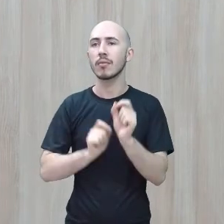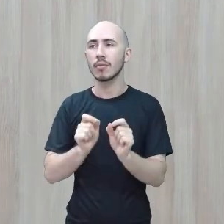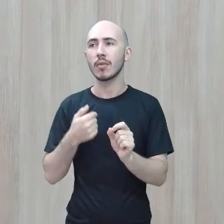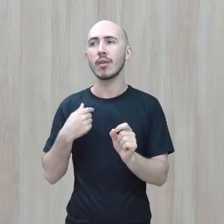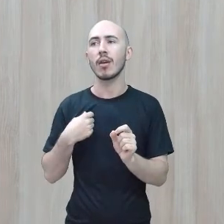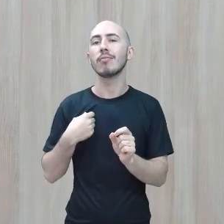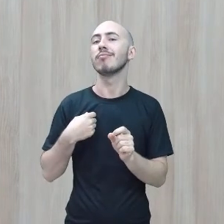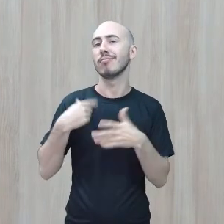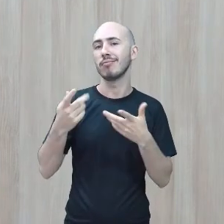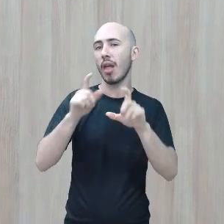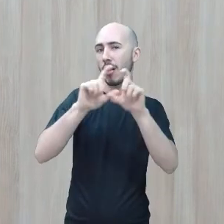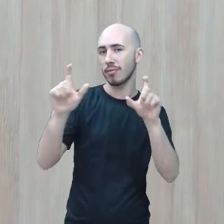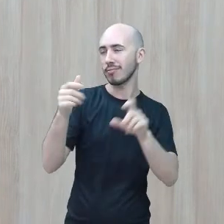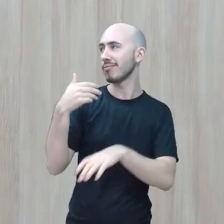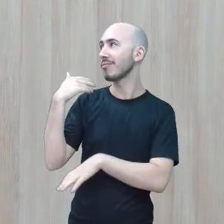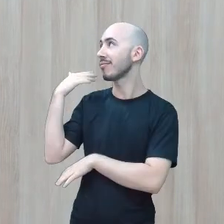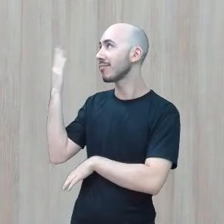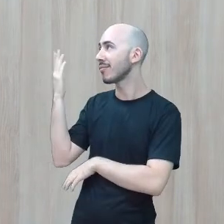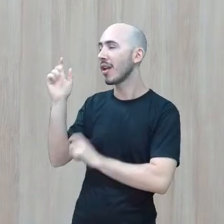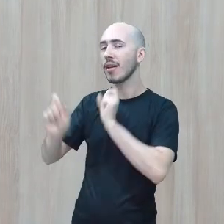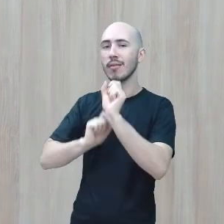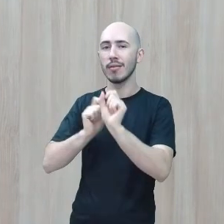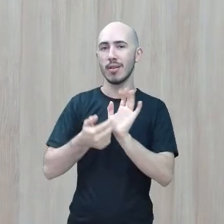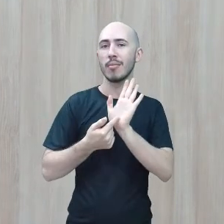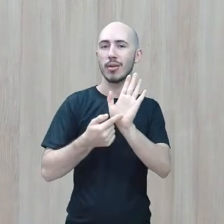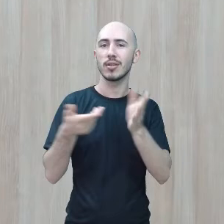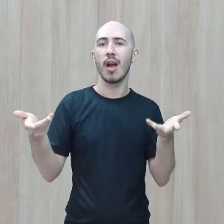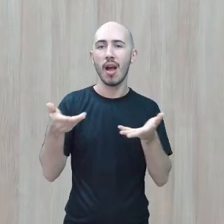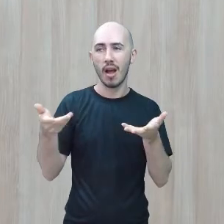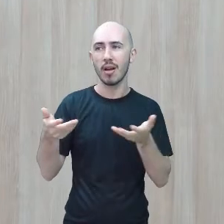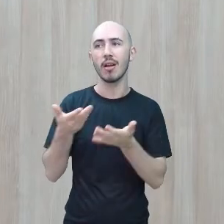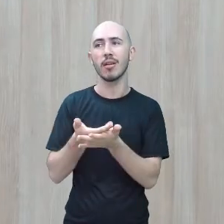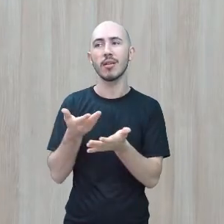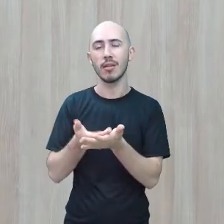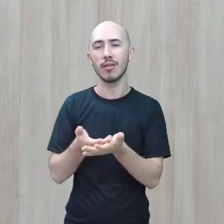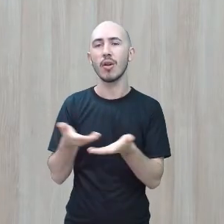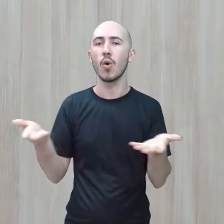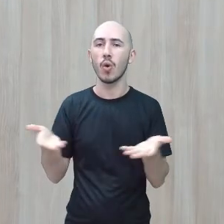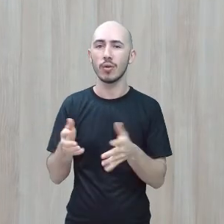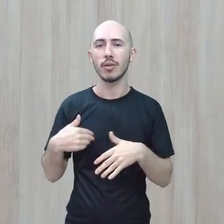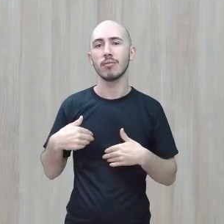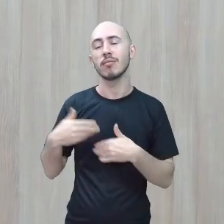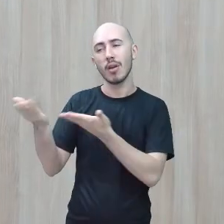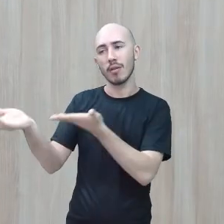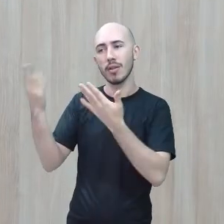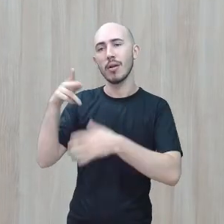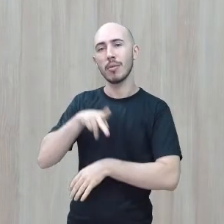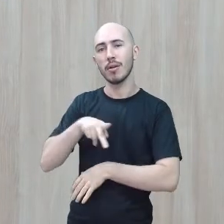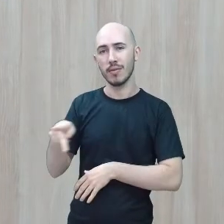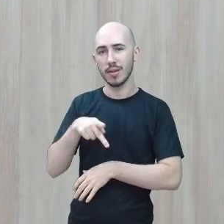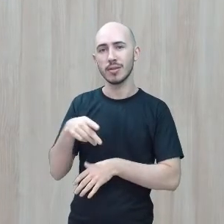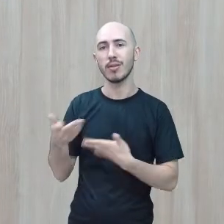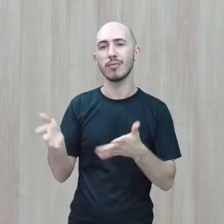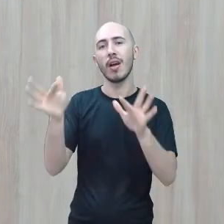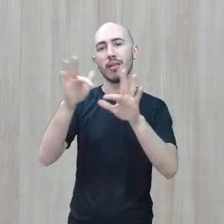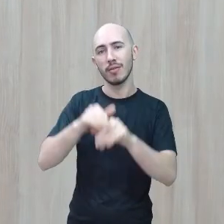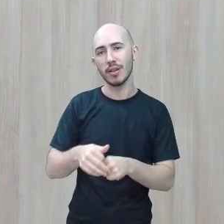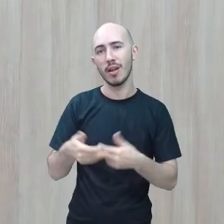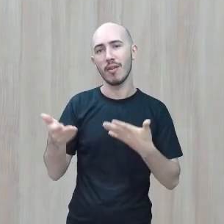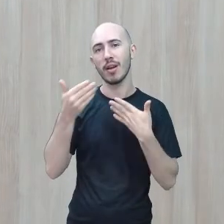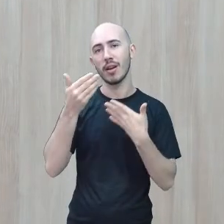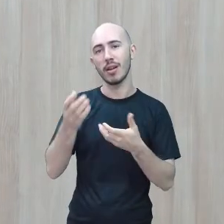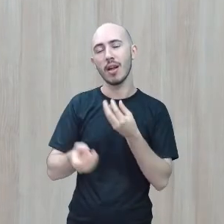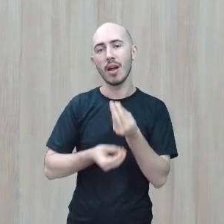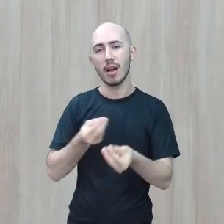essa mensagem que eu gostaria de passar aqui na aula de hoje. Eu vou passar a palavra para o professor Henrique para ele dar as considerações finais